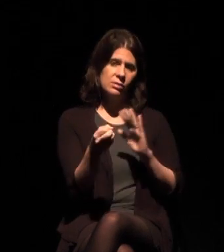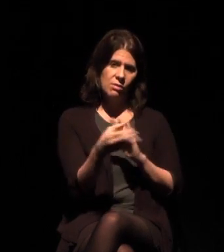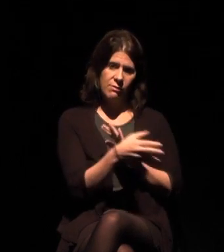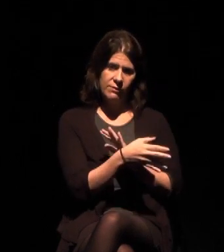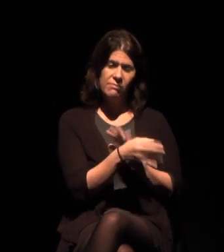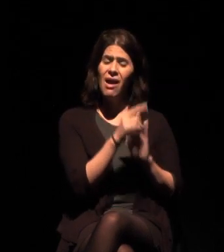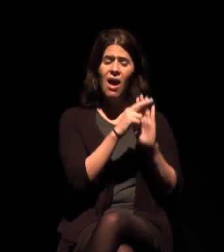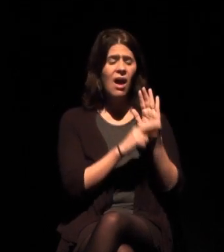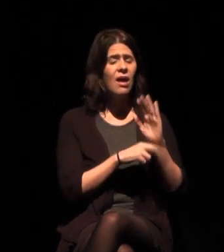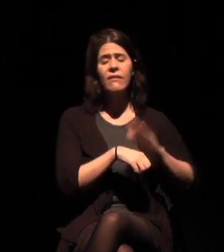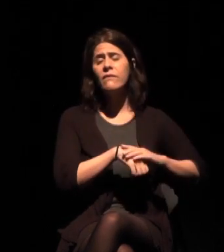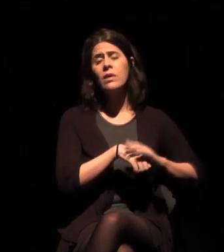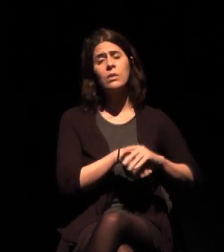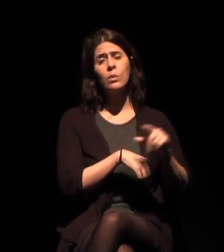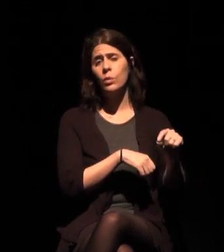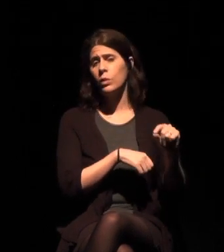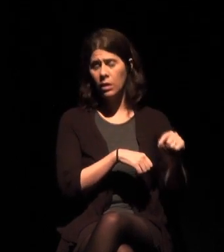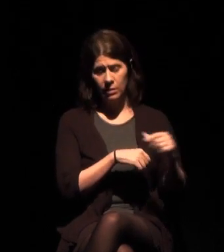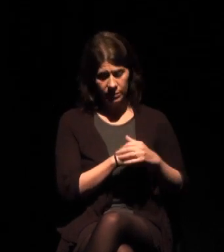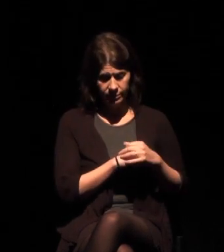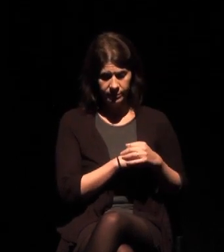fazem as regras evitam